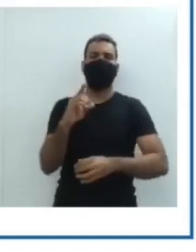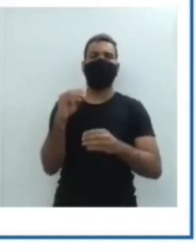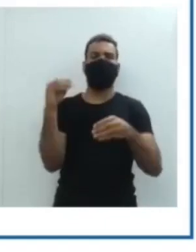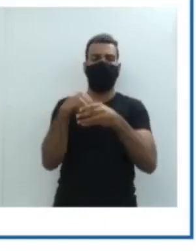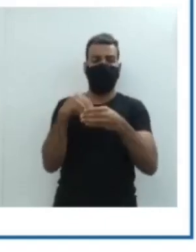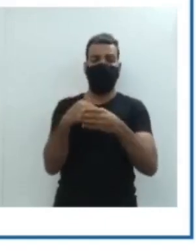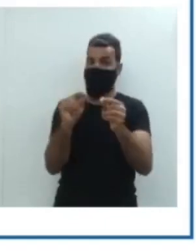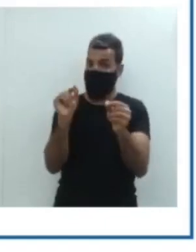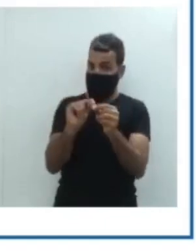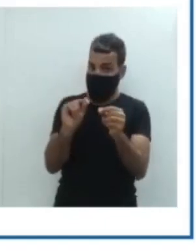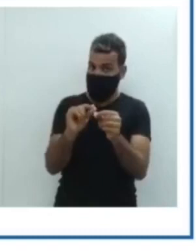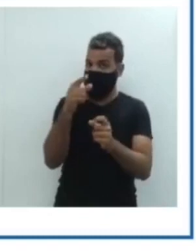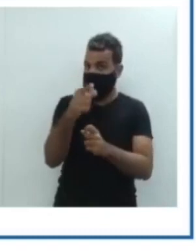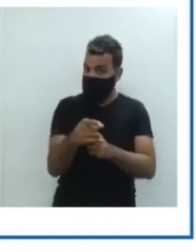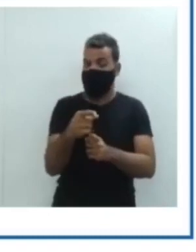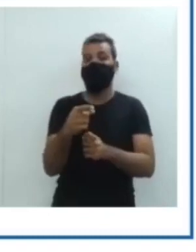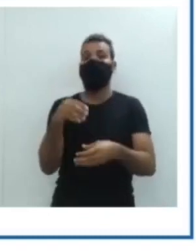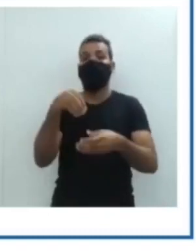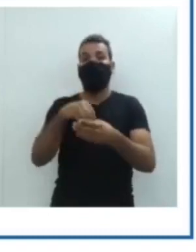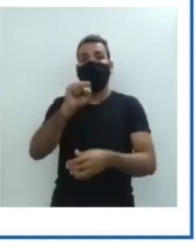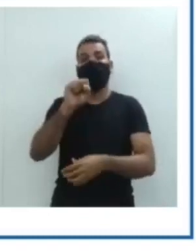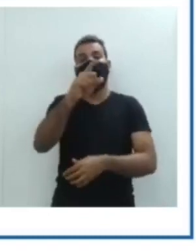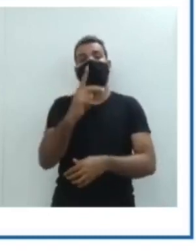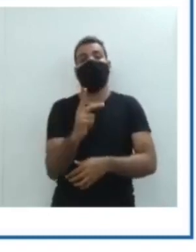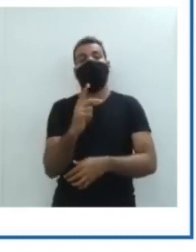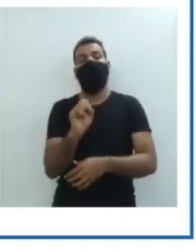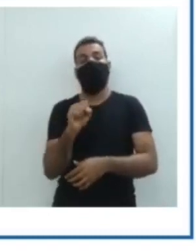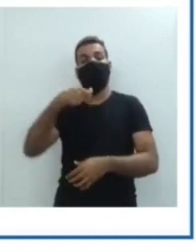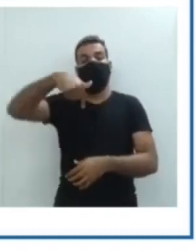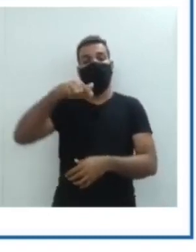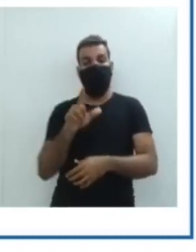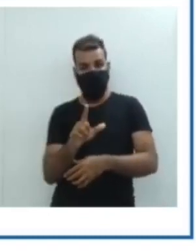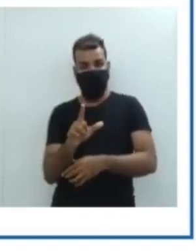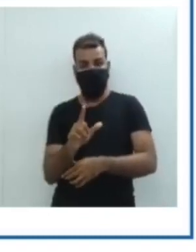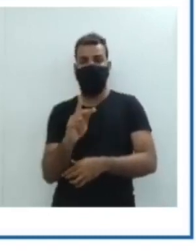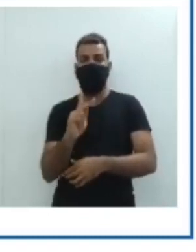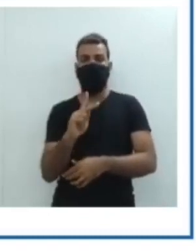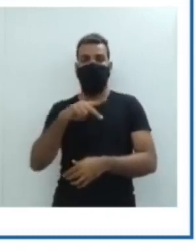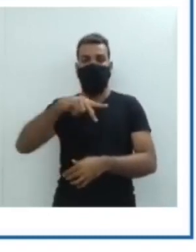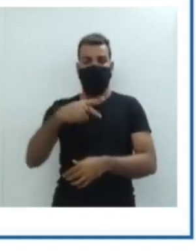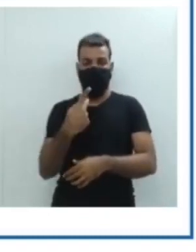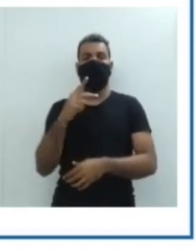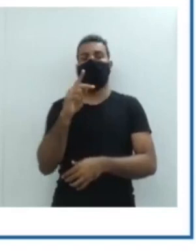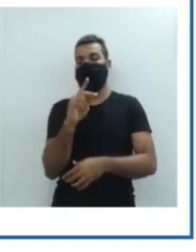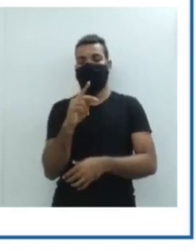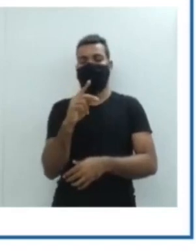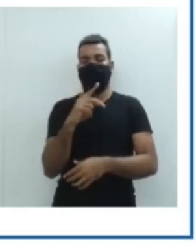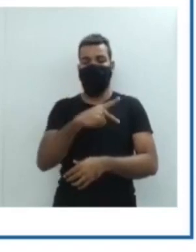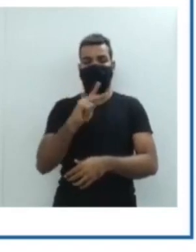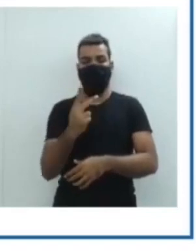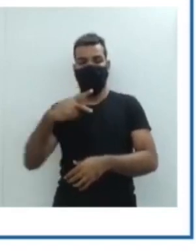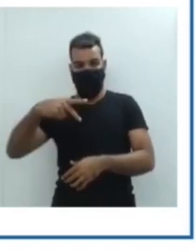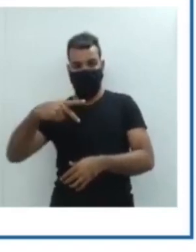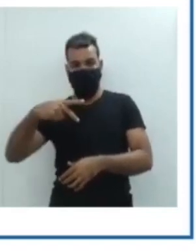dados e executá-lo no SQL lá do PHP Maia de mim esse escrito que ele é um escrito de bastante simples